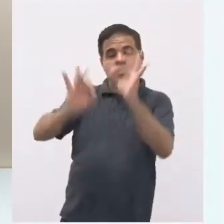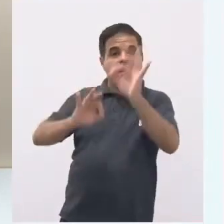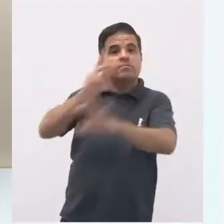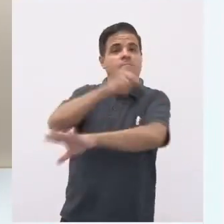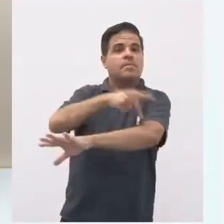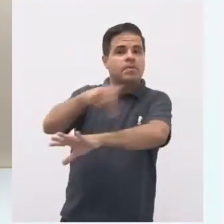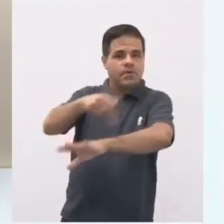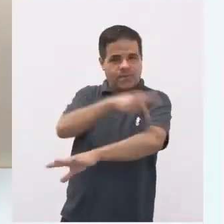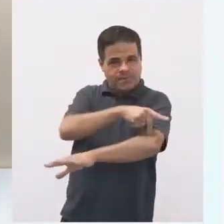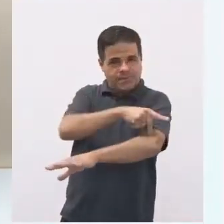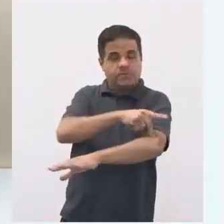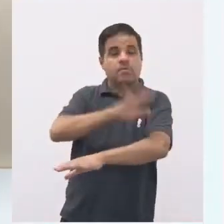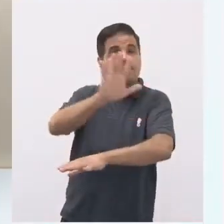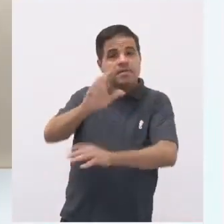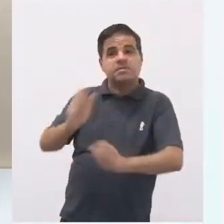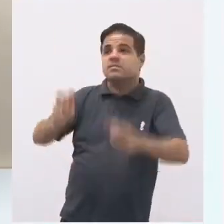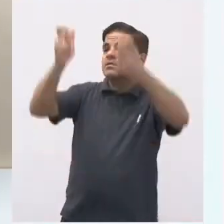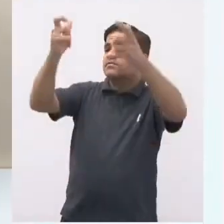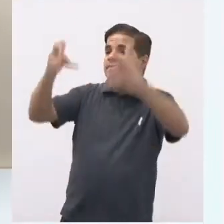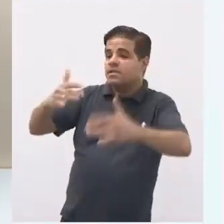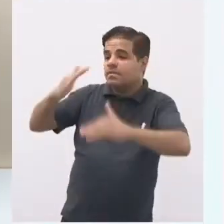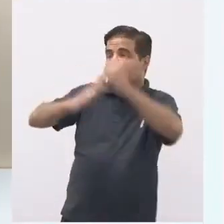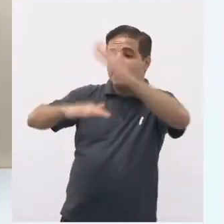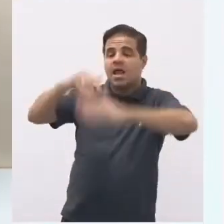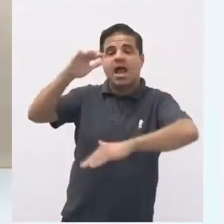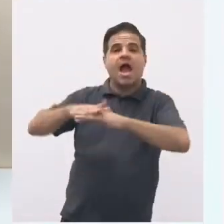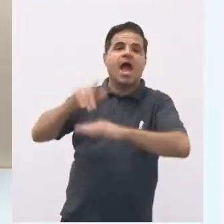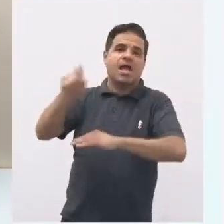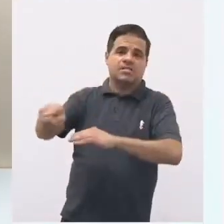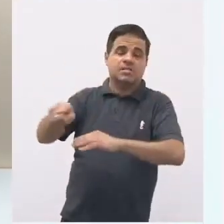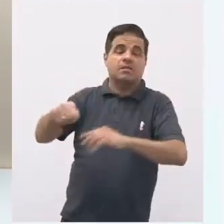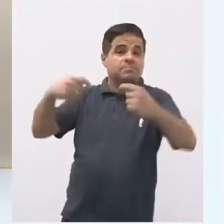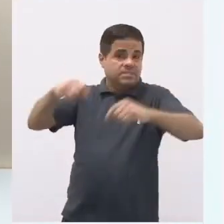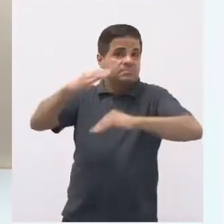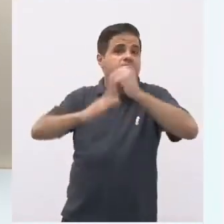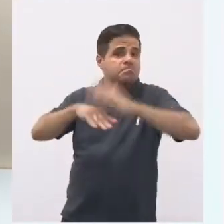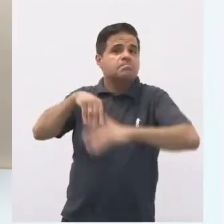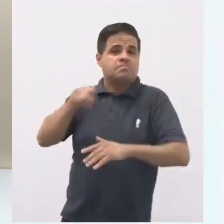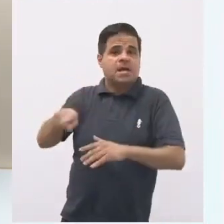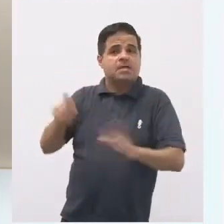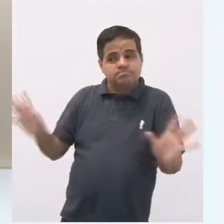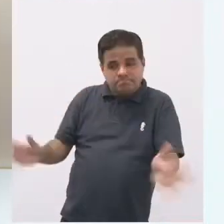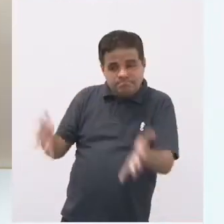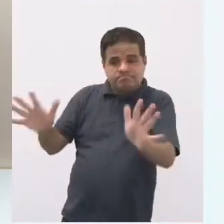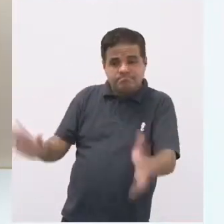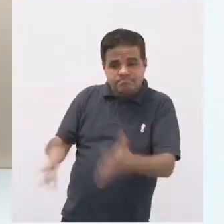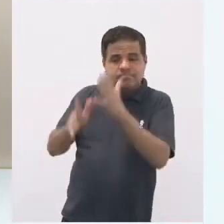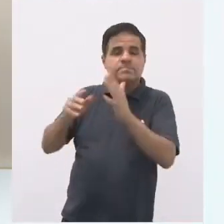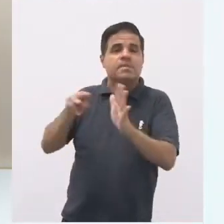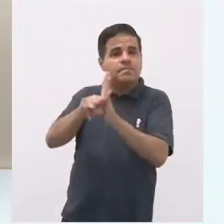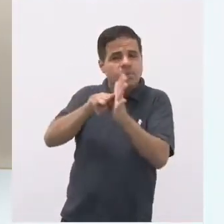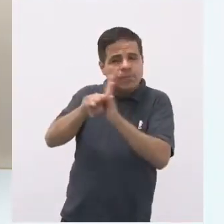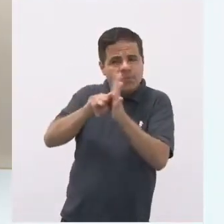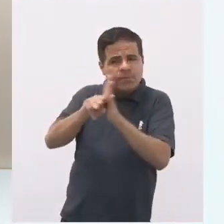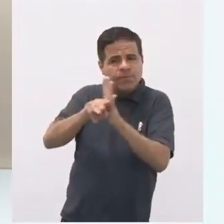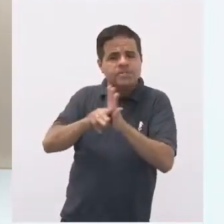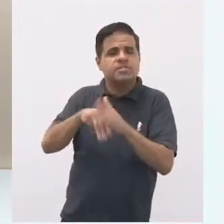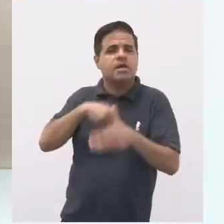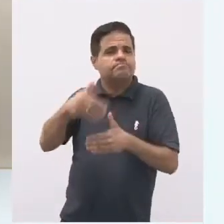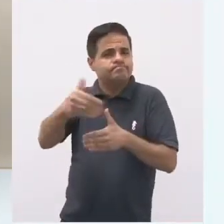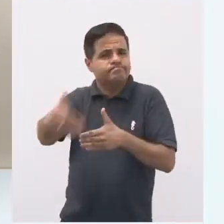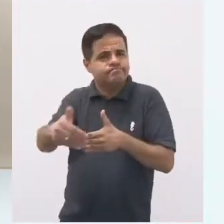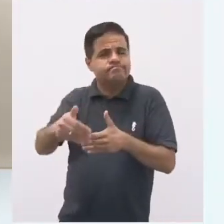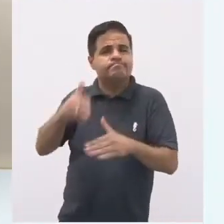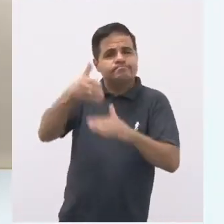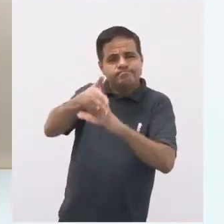pedagógico, mas definir ali suas práticas, desde que sejam práticas que estimulem a metodologias ativas,